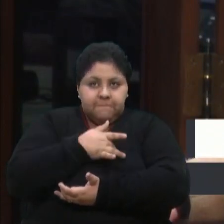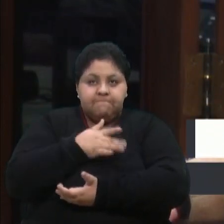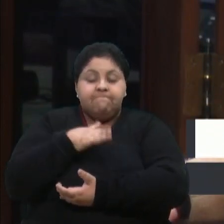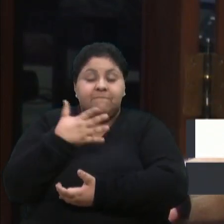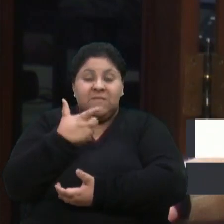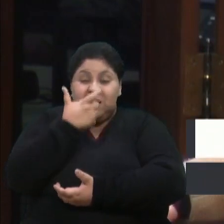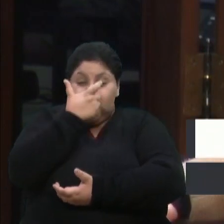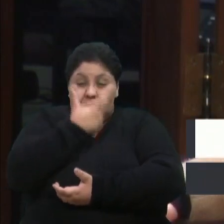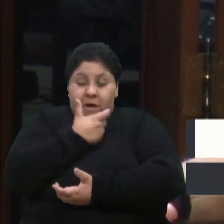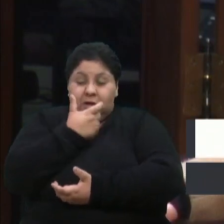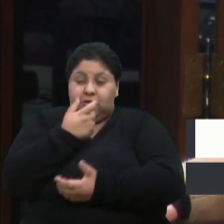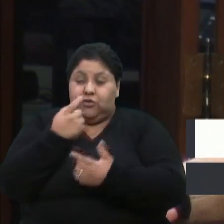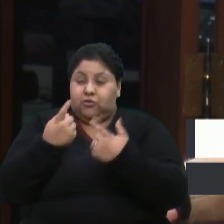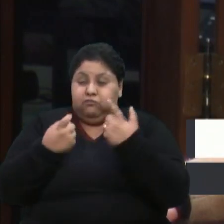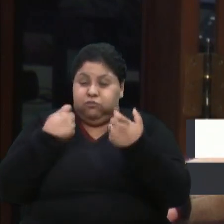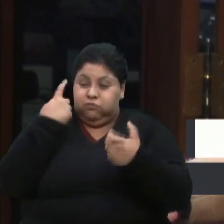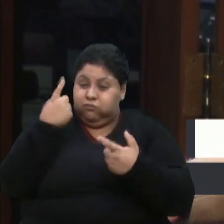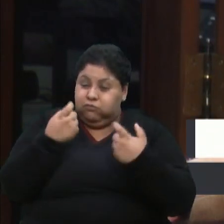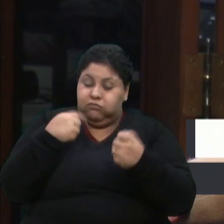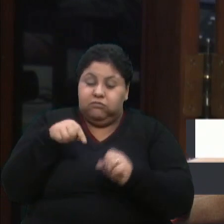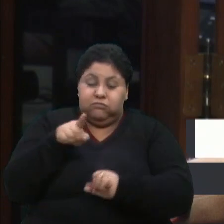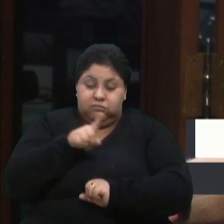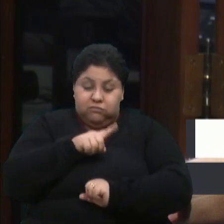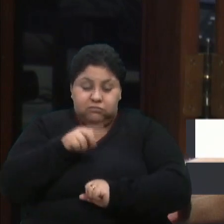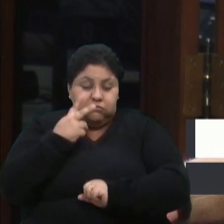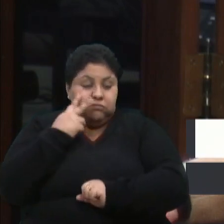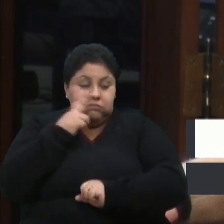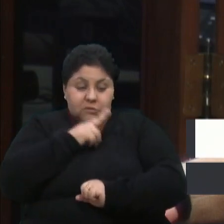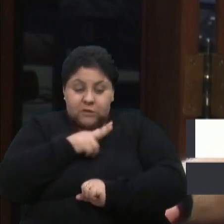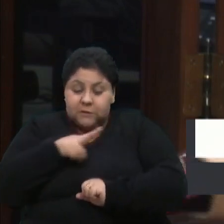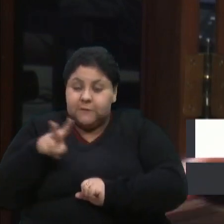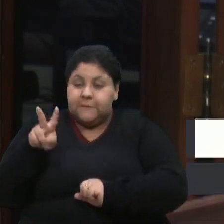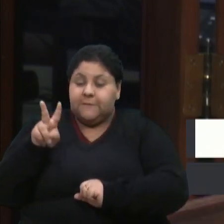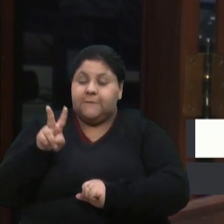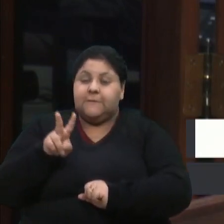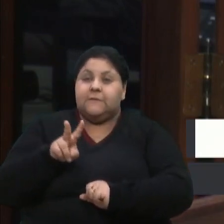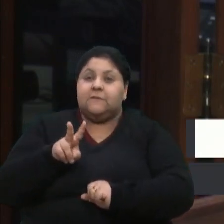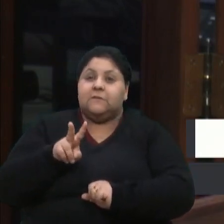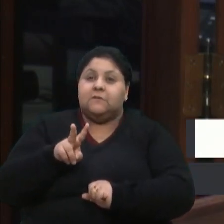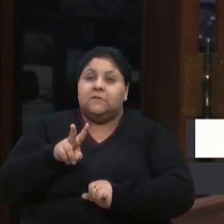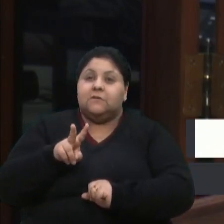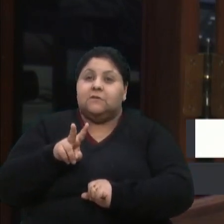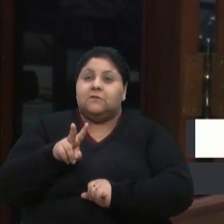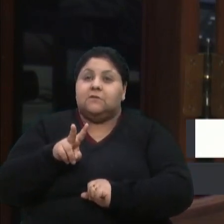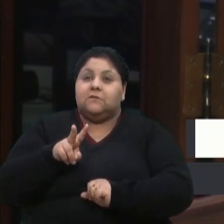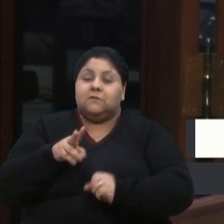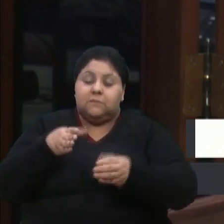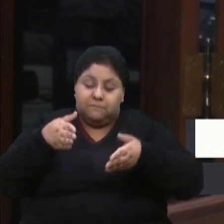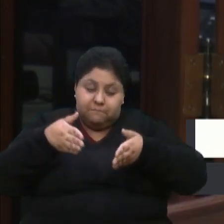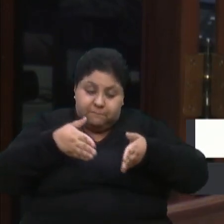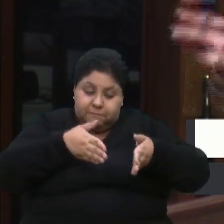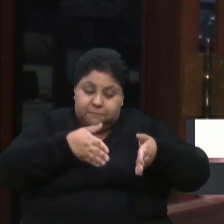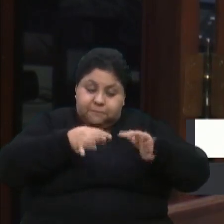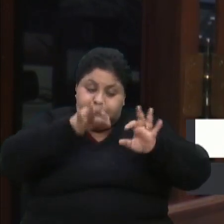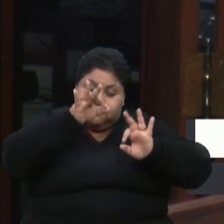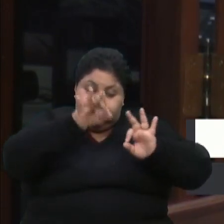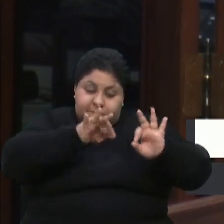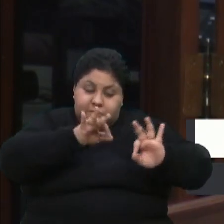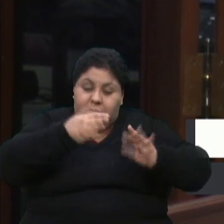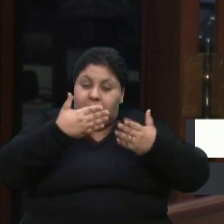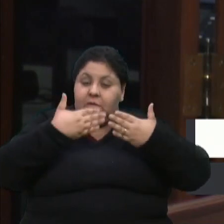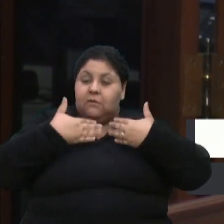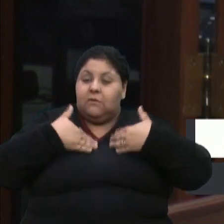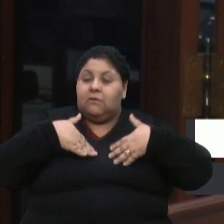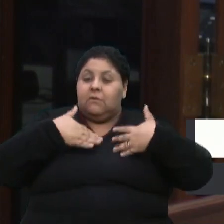muito preocupante a gente ver que foi conduzido de forma passiva